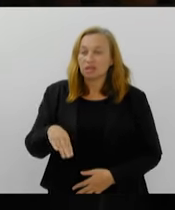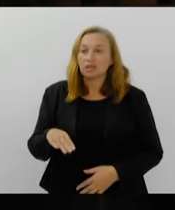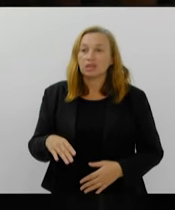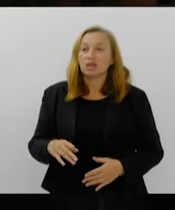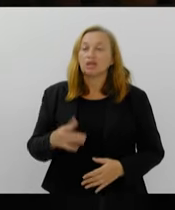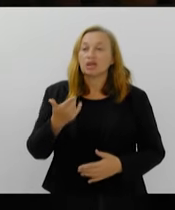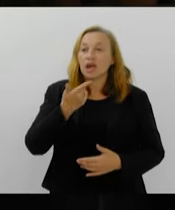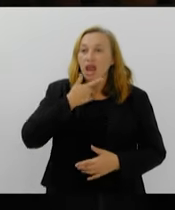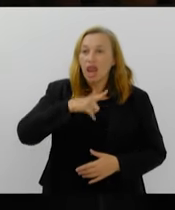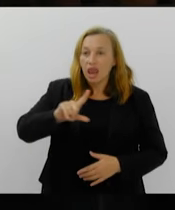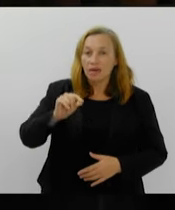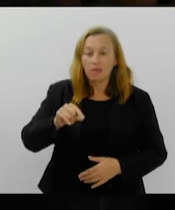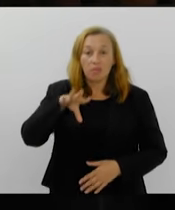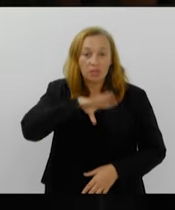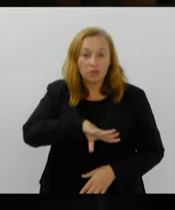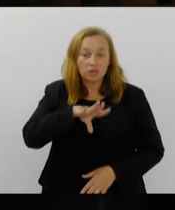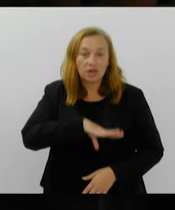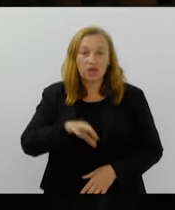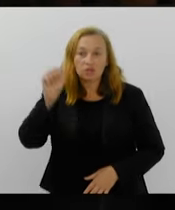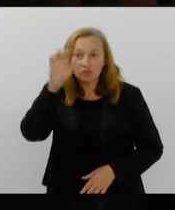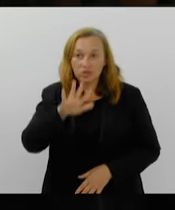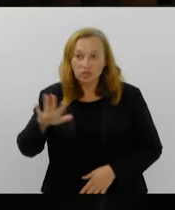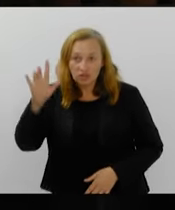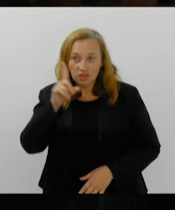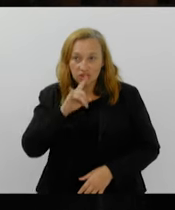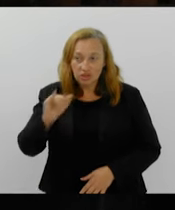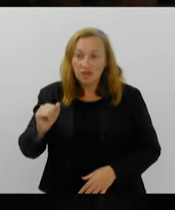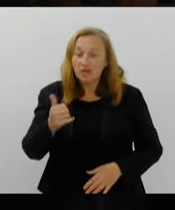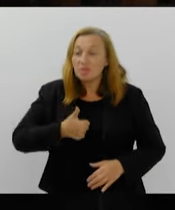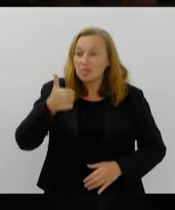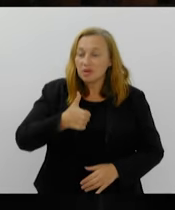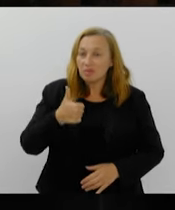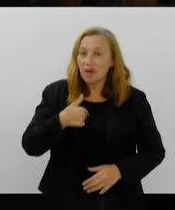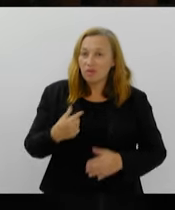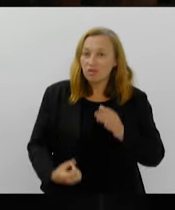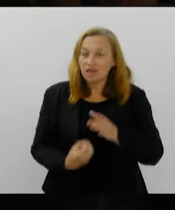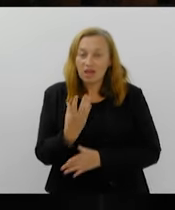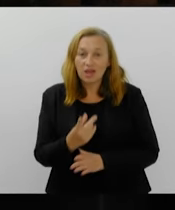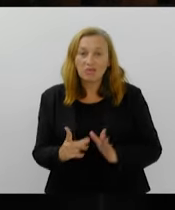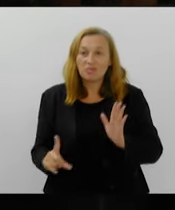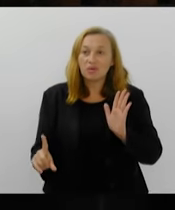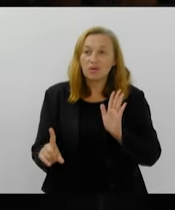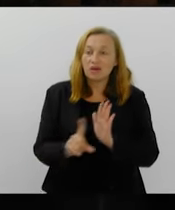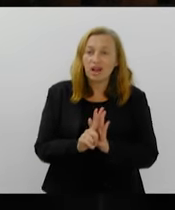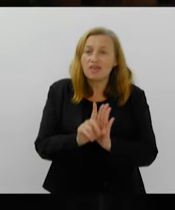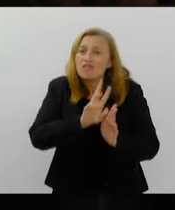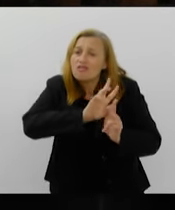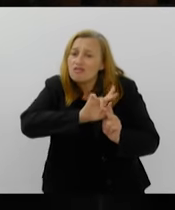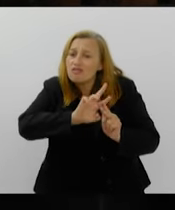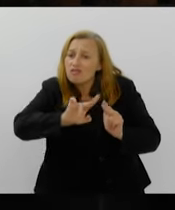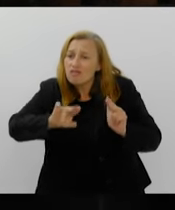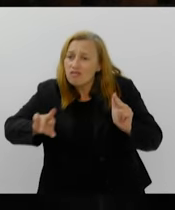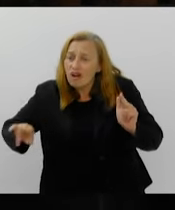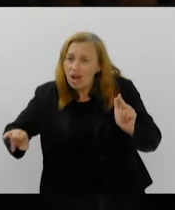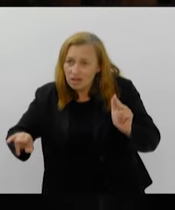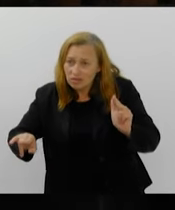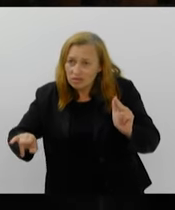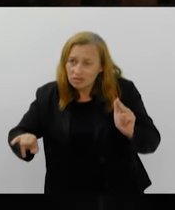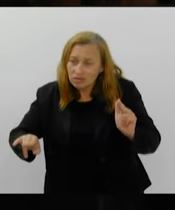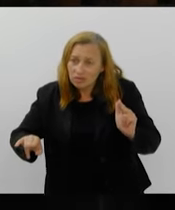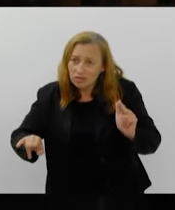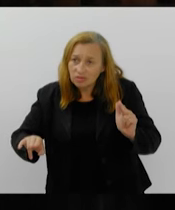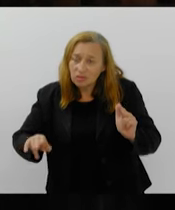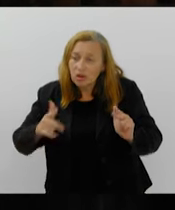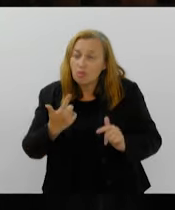portuguesa então venho a essa tribuna em primeiro lugar para dizer que sou o autor de vários projetos de lei assim